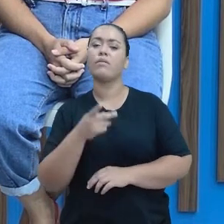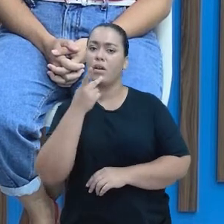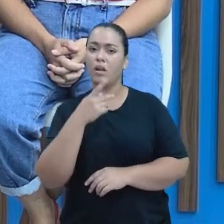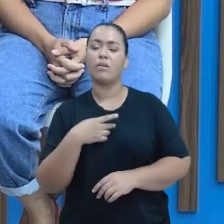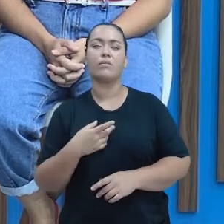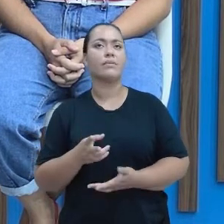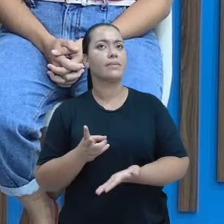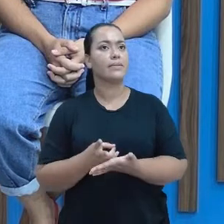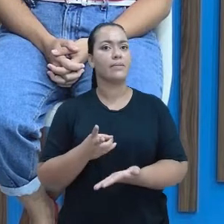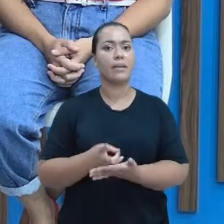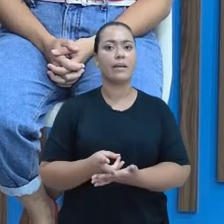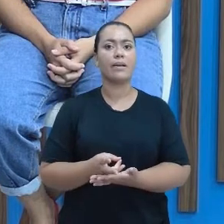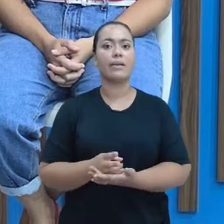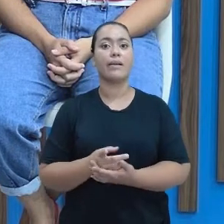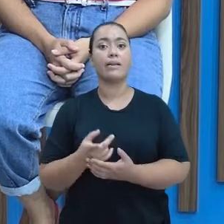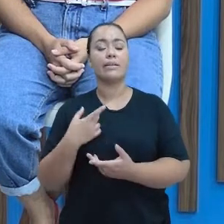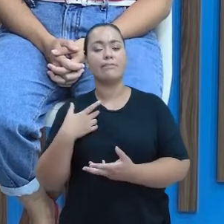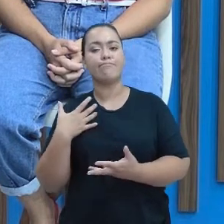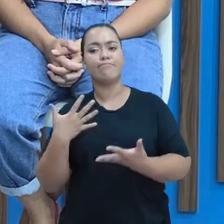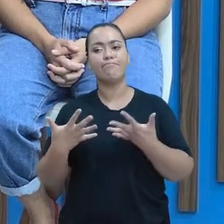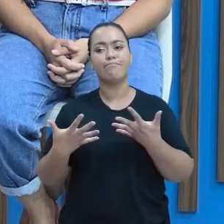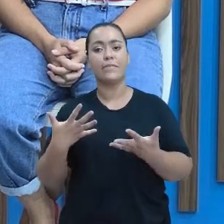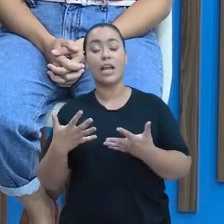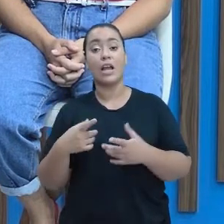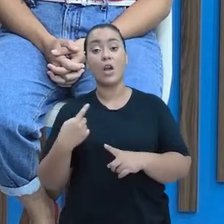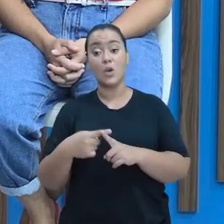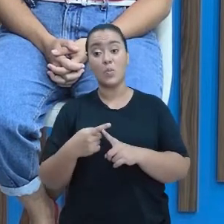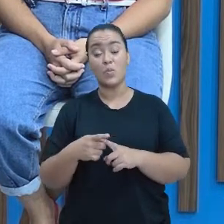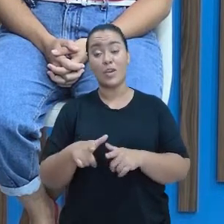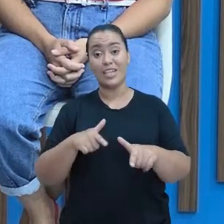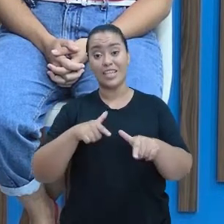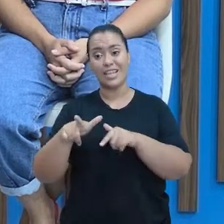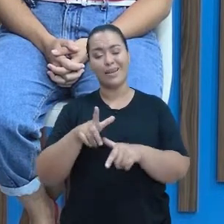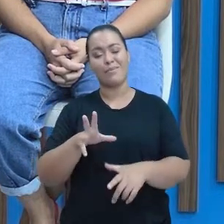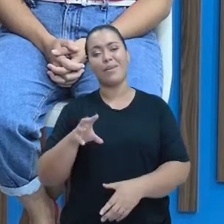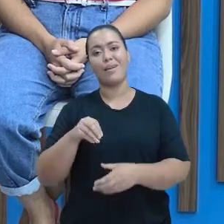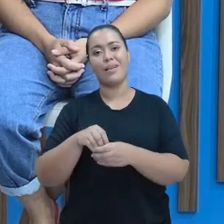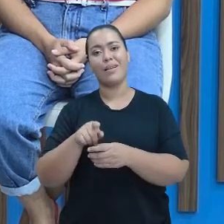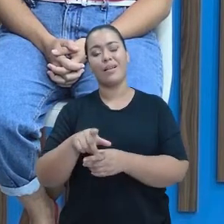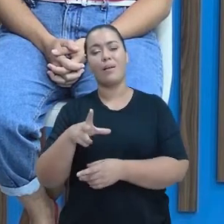sempre uma tensão, quem trabalha na rede privada sabe.